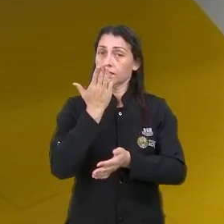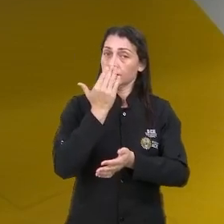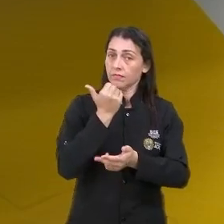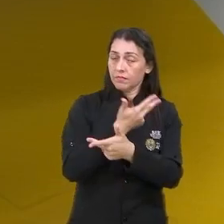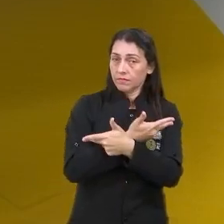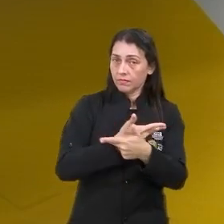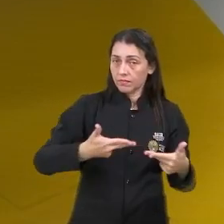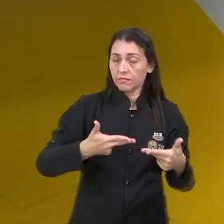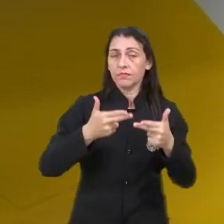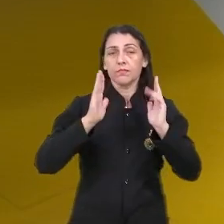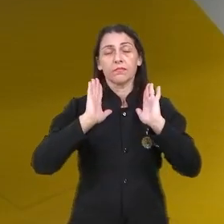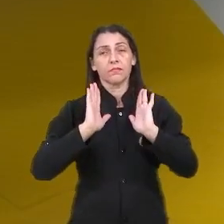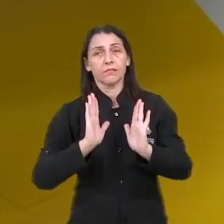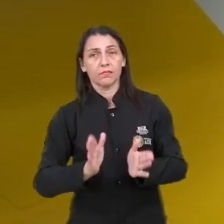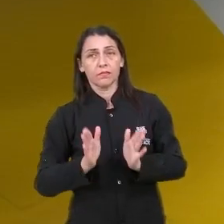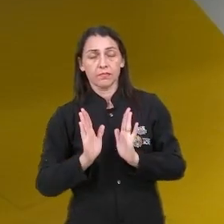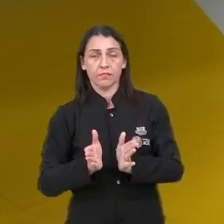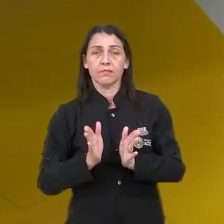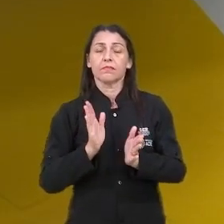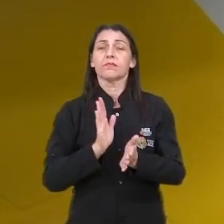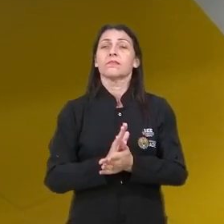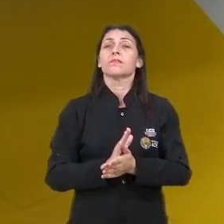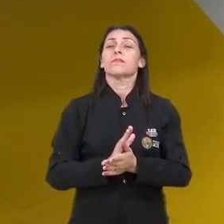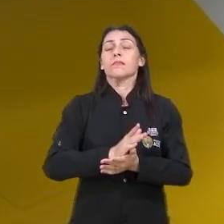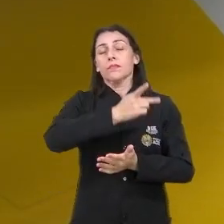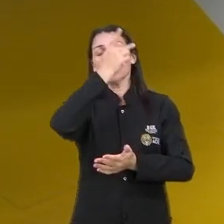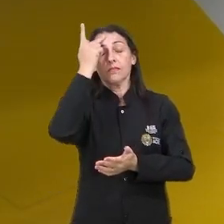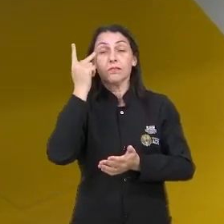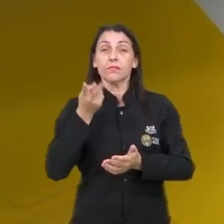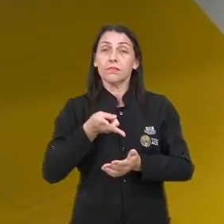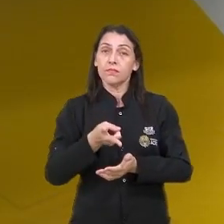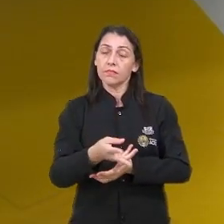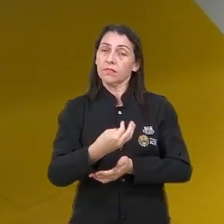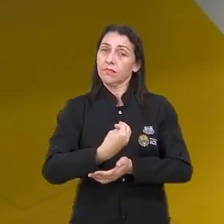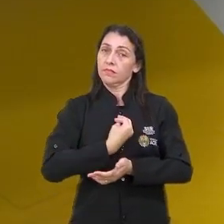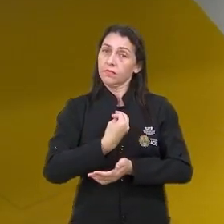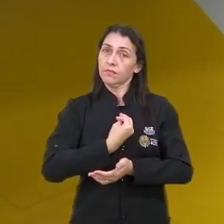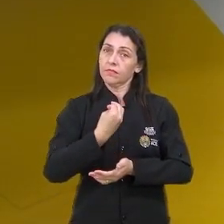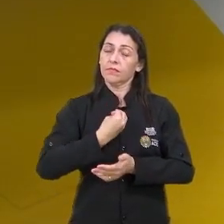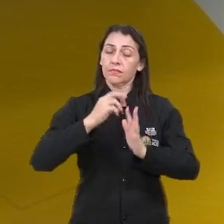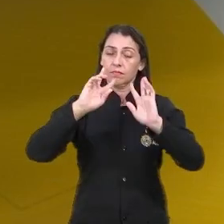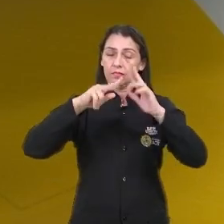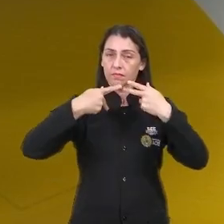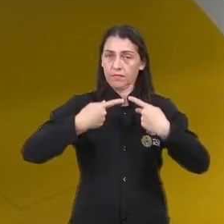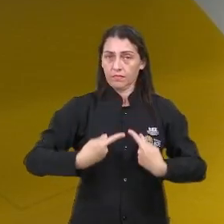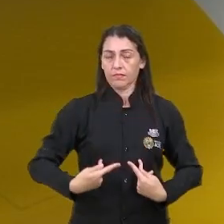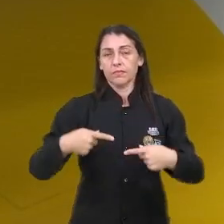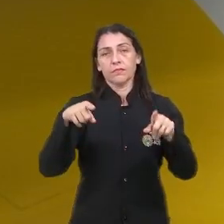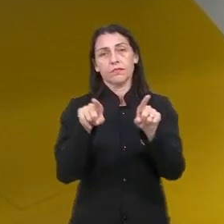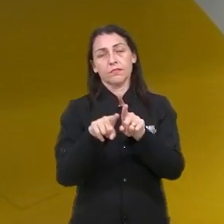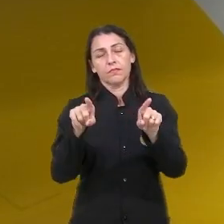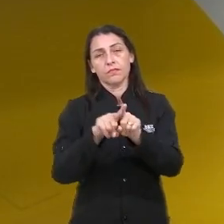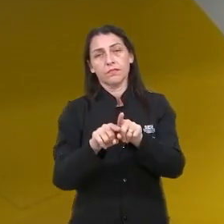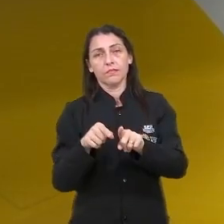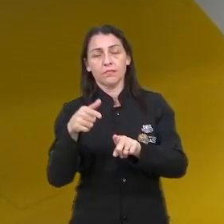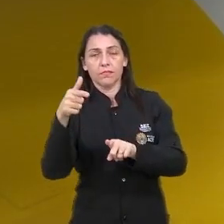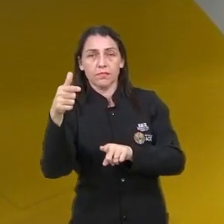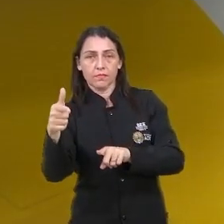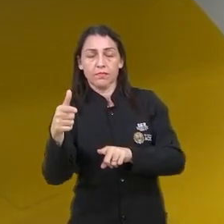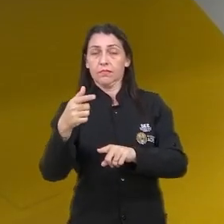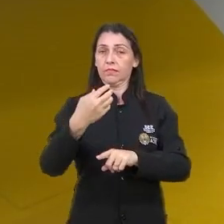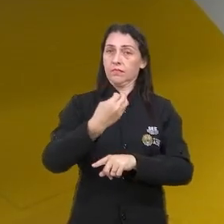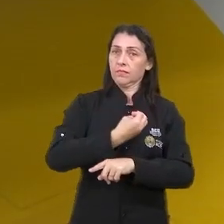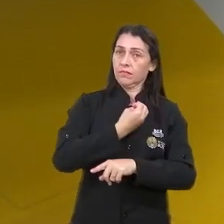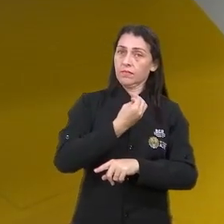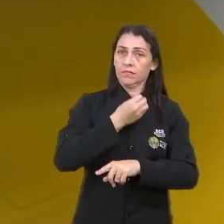alimento, eles já servem de forma de sobrevivência para os seres humanos e também para outras formas de